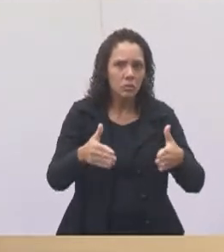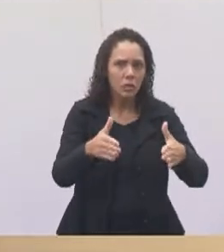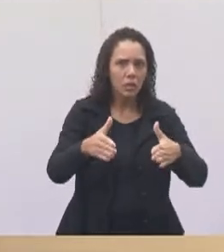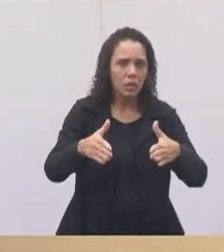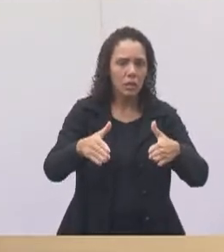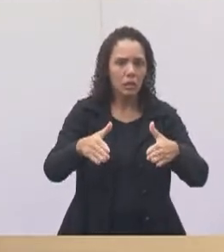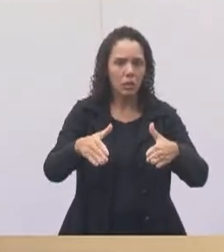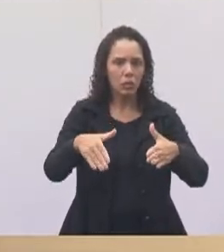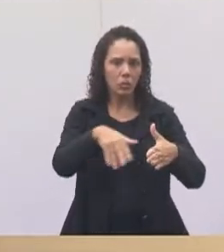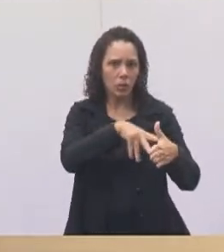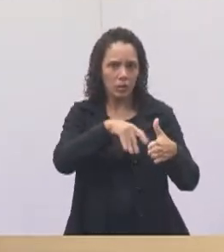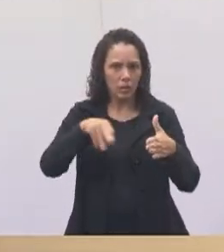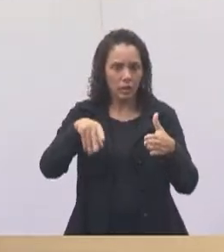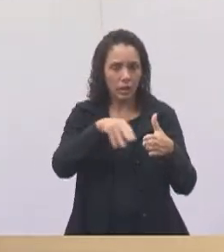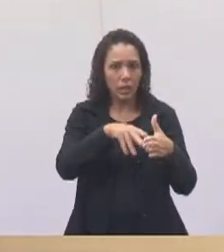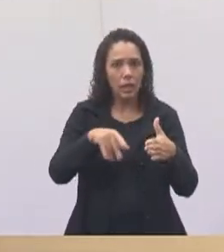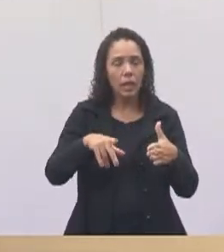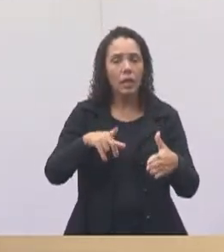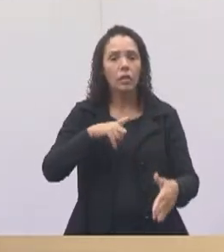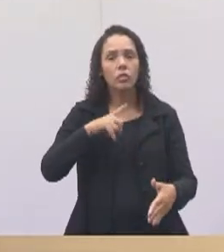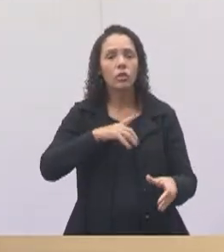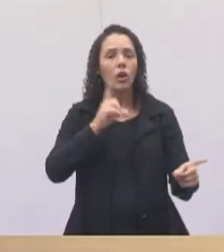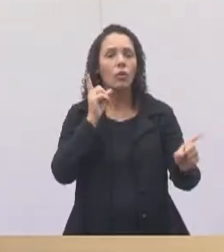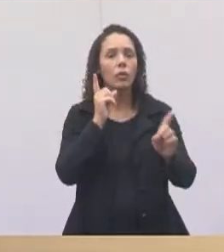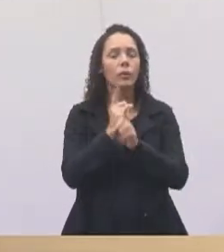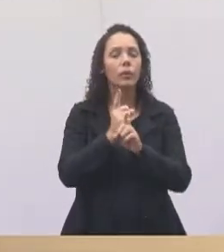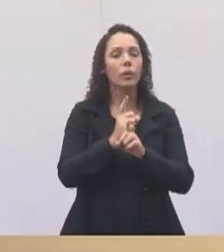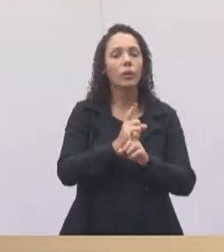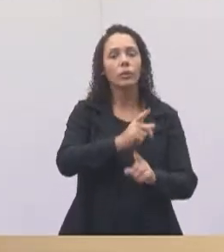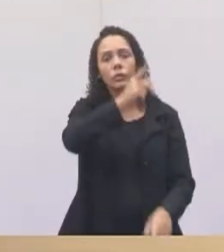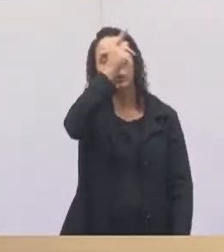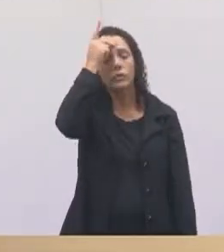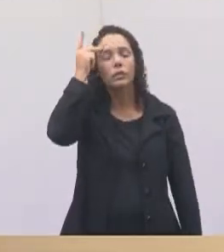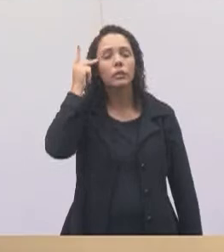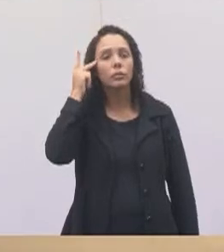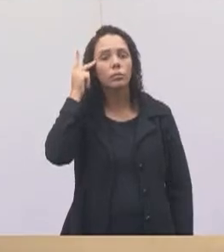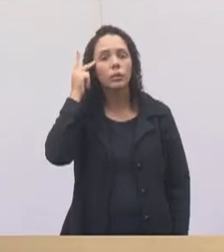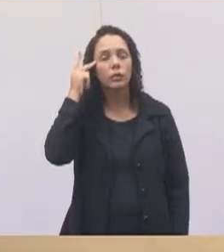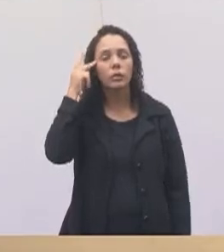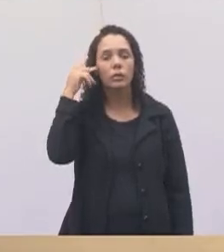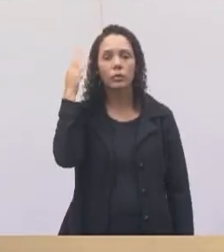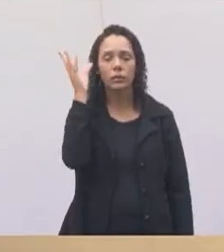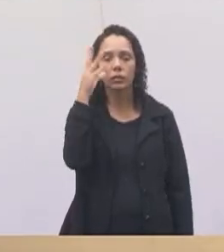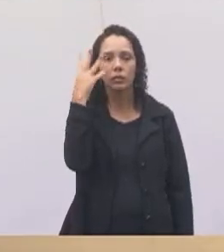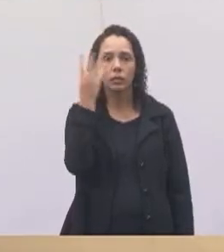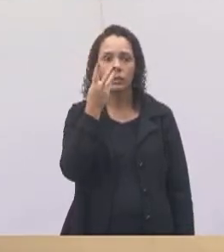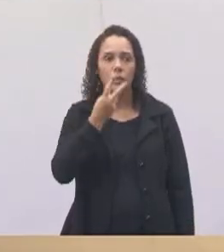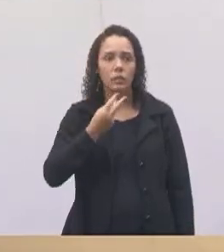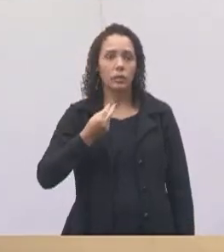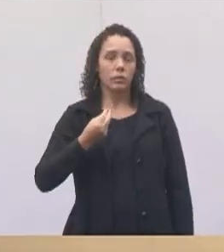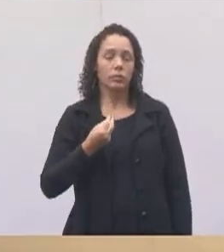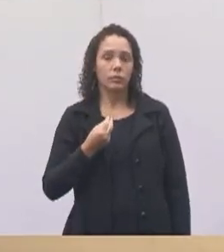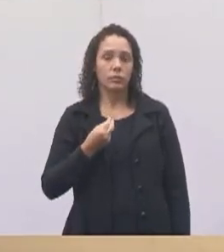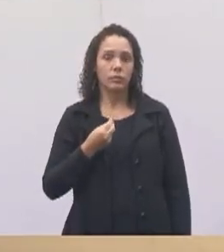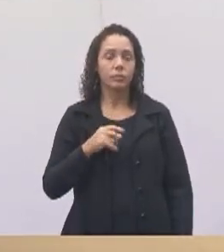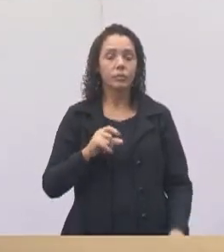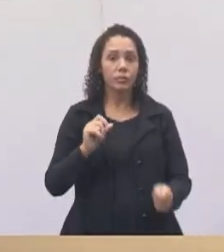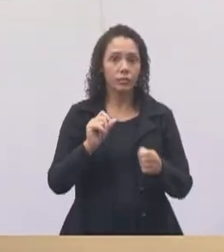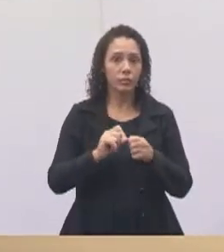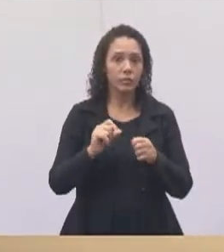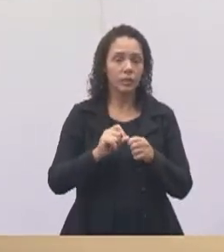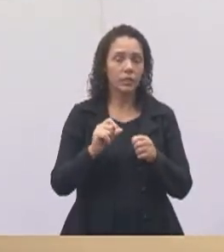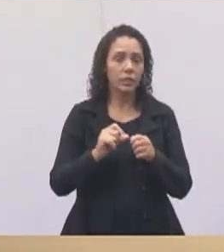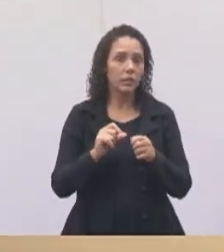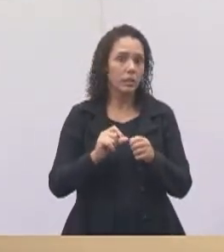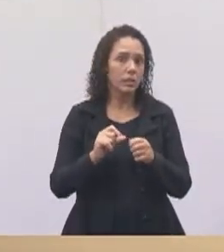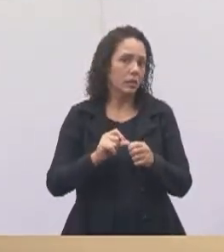sua crença, a sua oferência no Rio Paraíba, a Iemanjá, a crença, tem que voltar, tem que dar liberdade